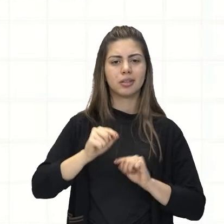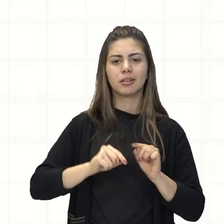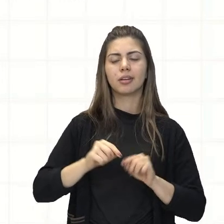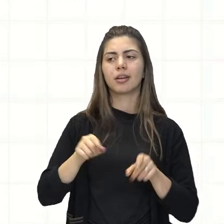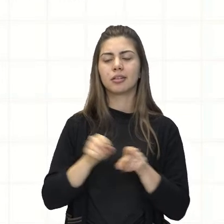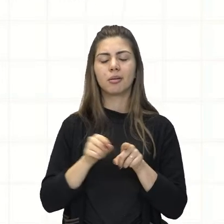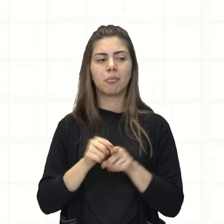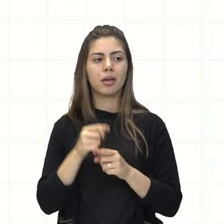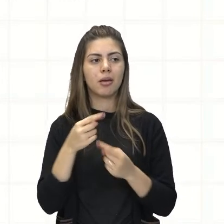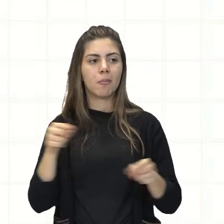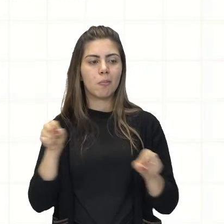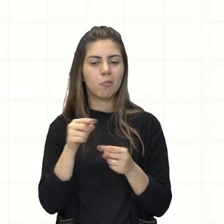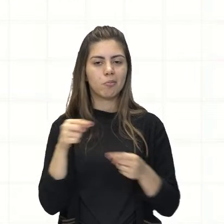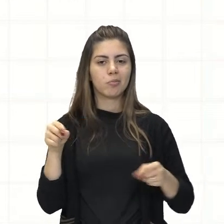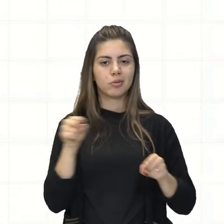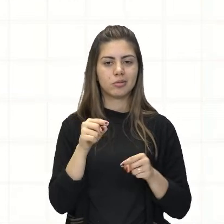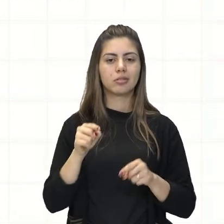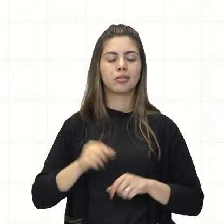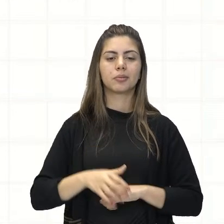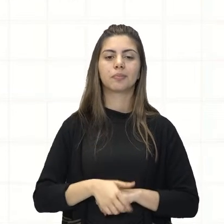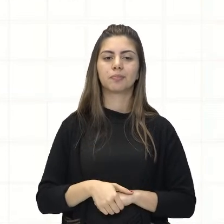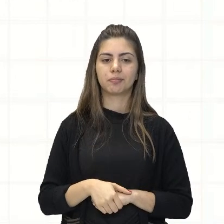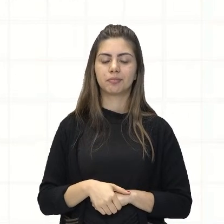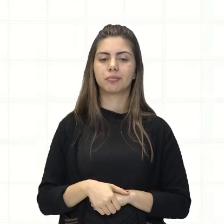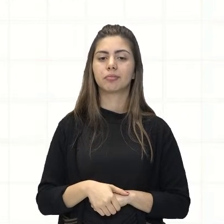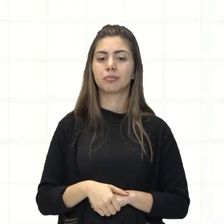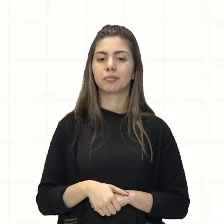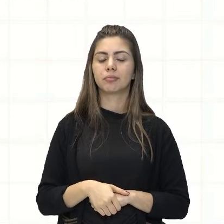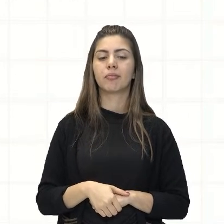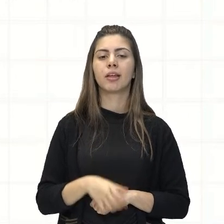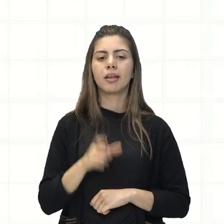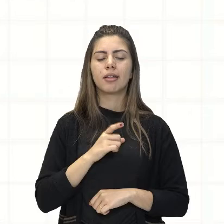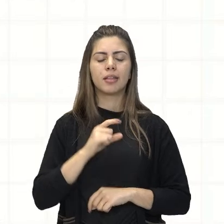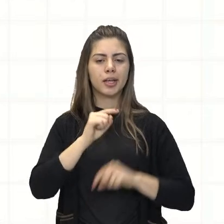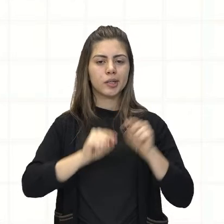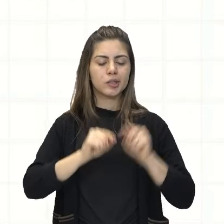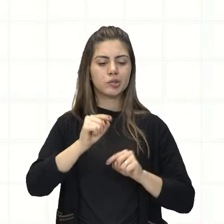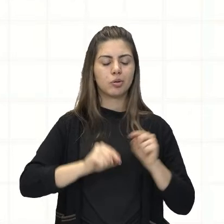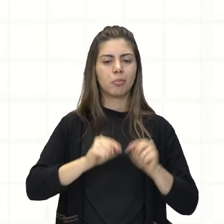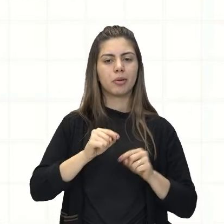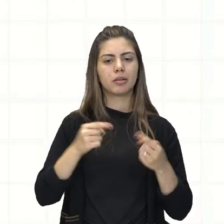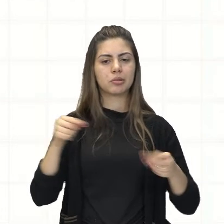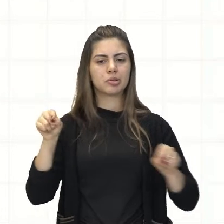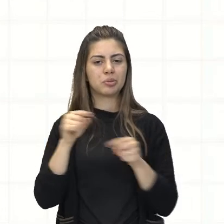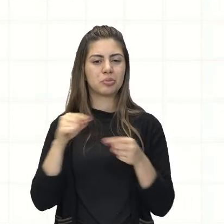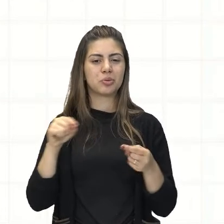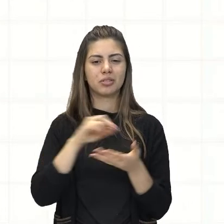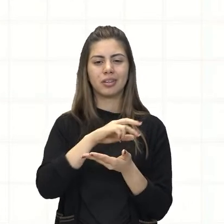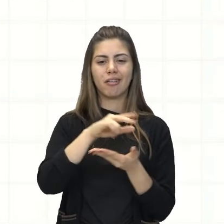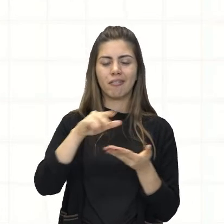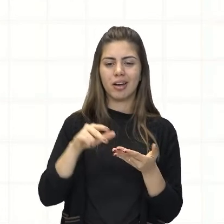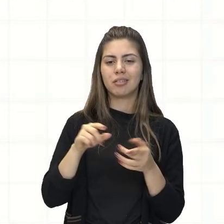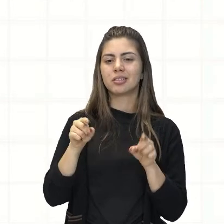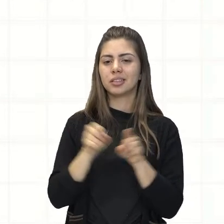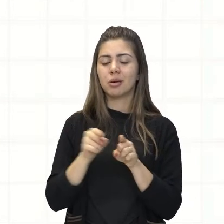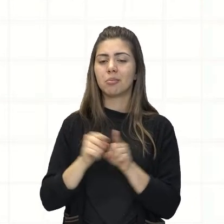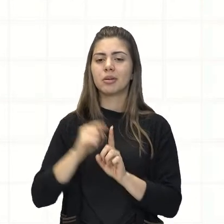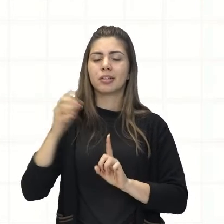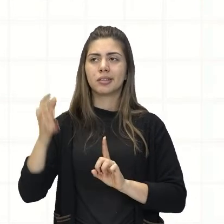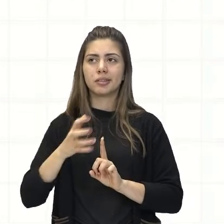ritmos musicais. Então, instrumentos como o tambor, atabaque, cuíca, alguns tipos de